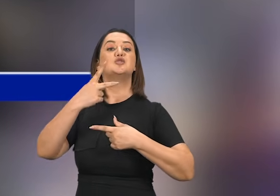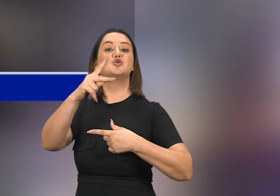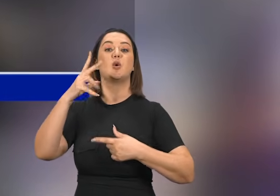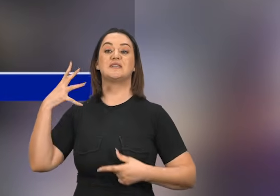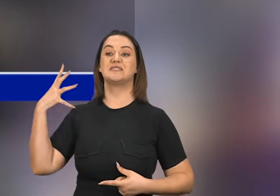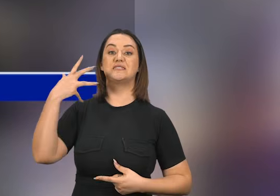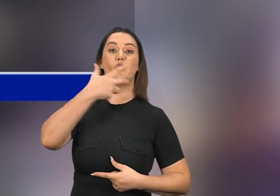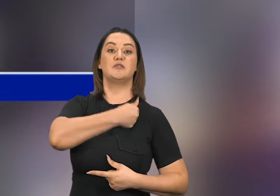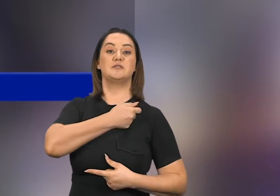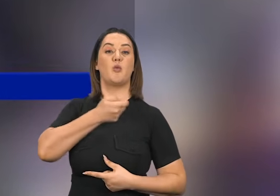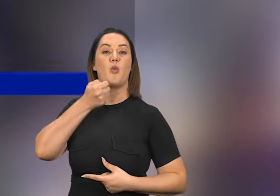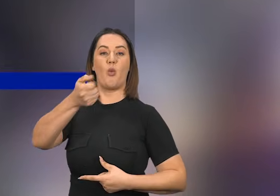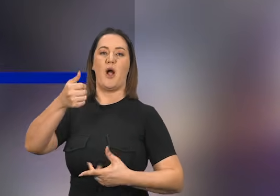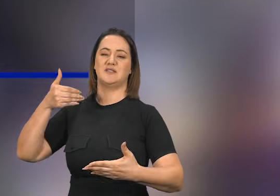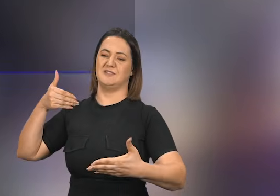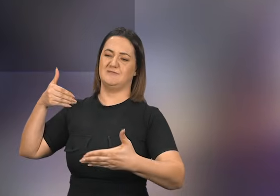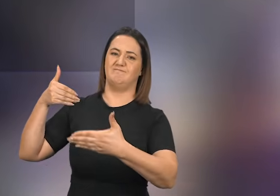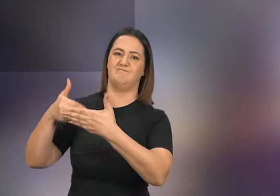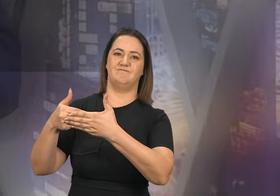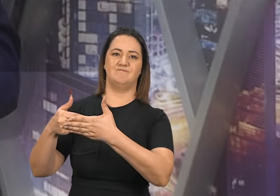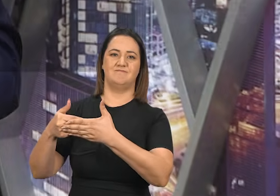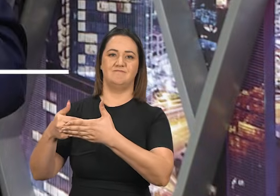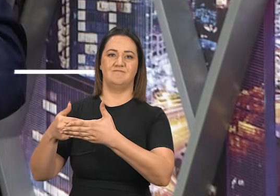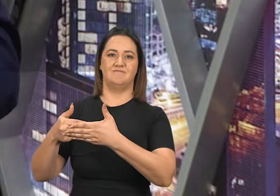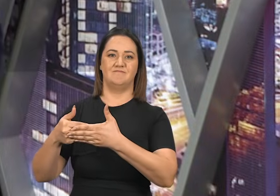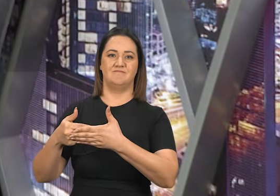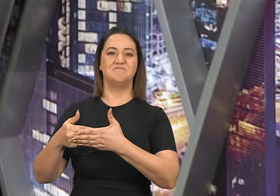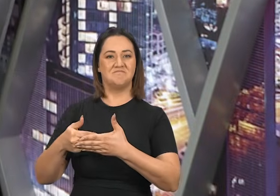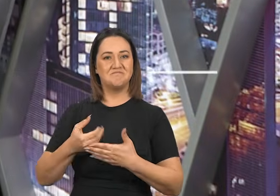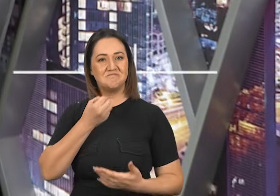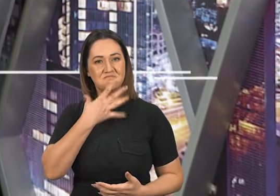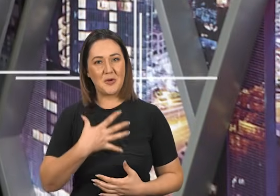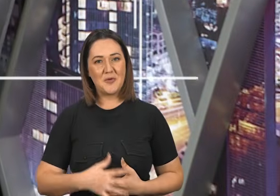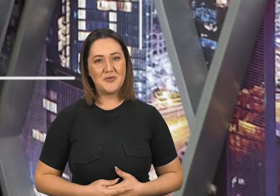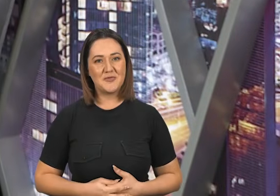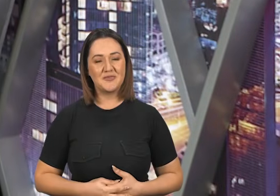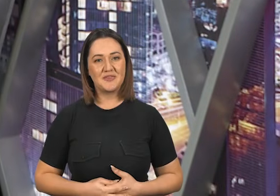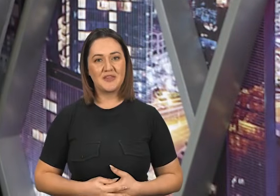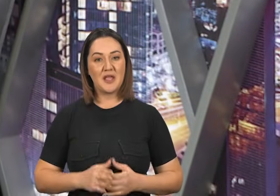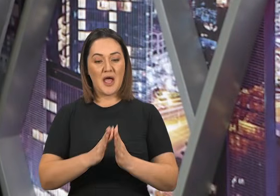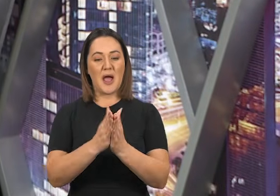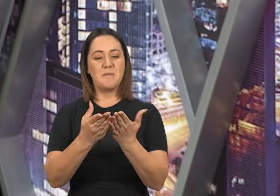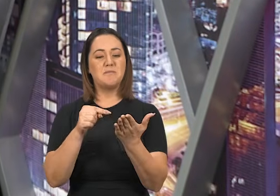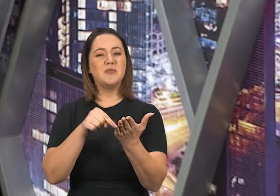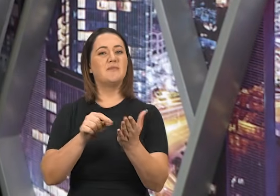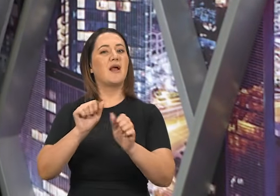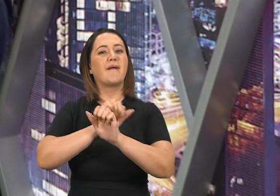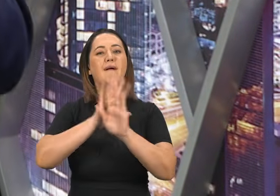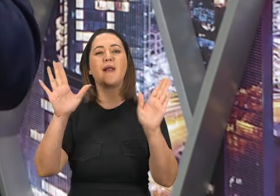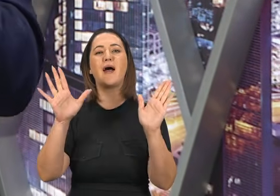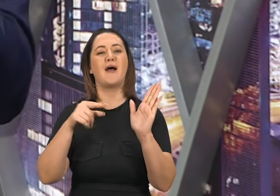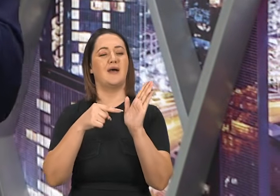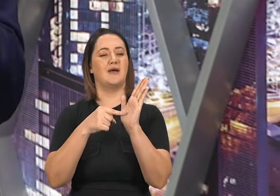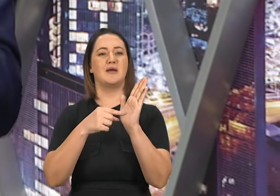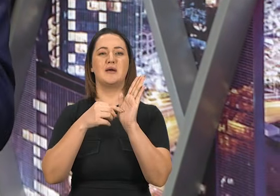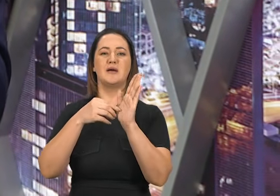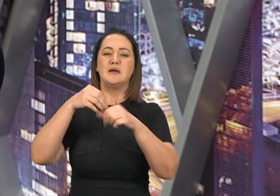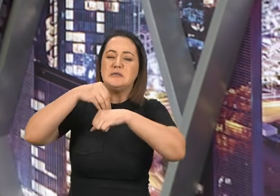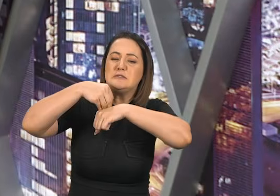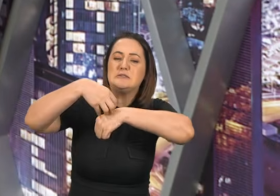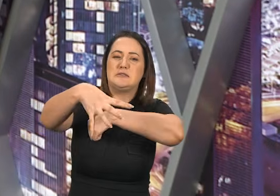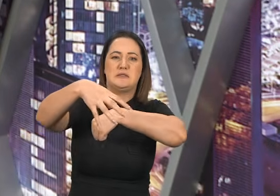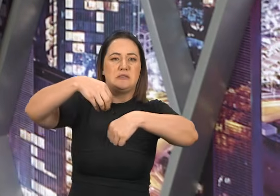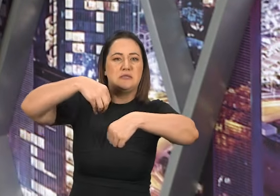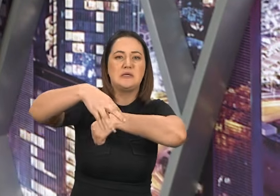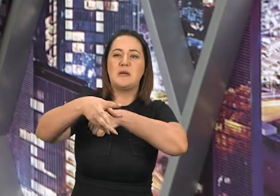vossa redenção se aproxima. Que demais, né? É emocionante isso, não é? A Bíblia é tão clara, ela vai mostrando